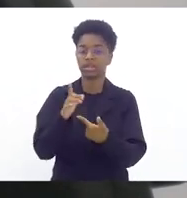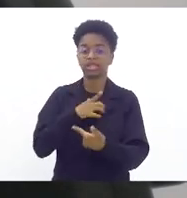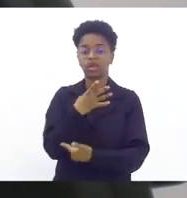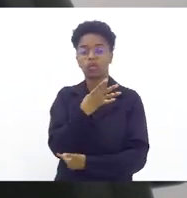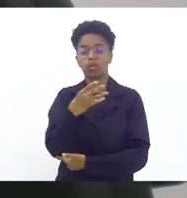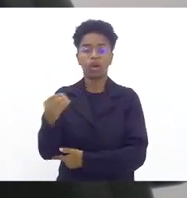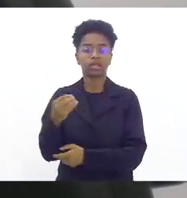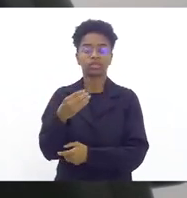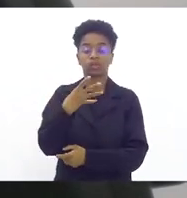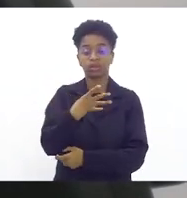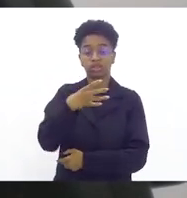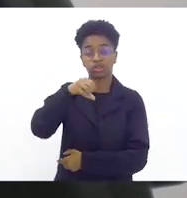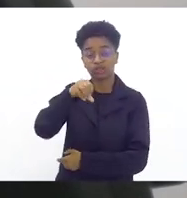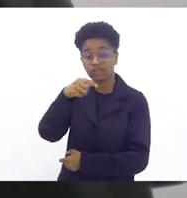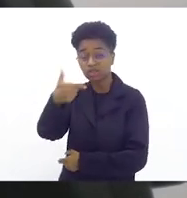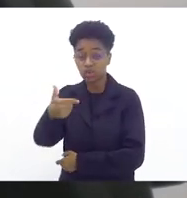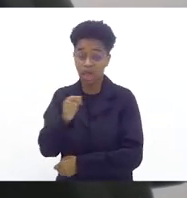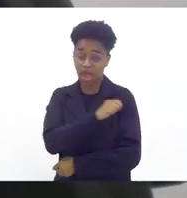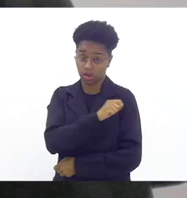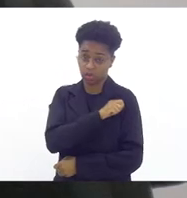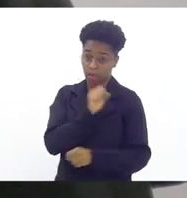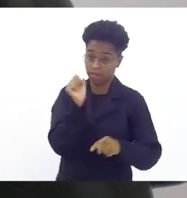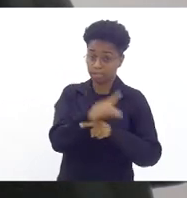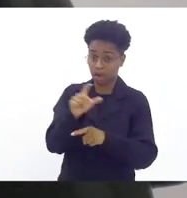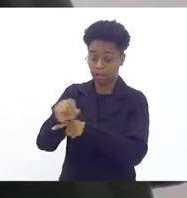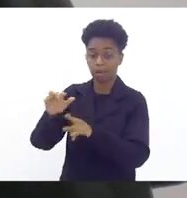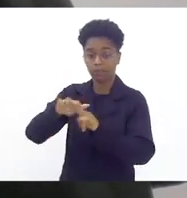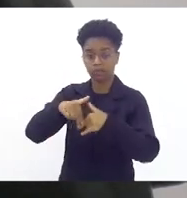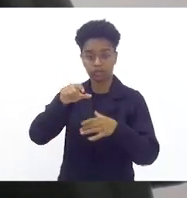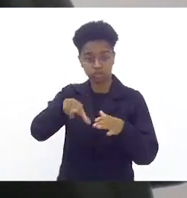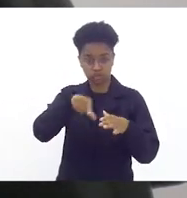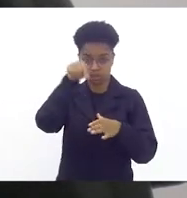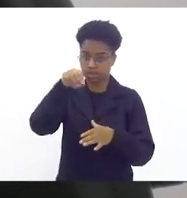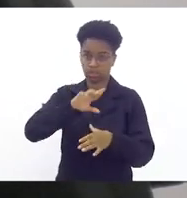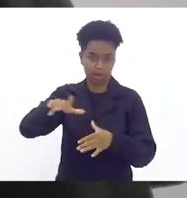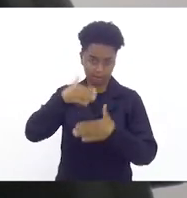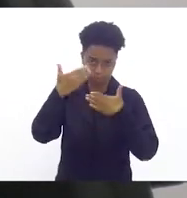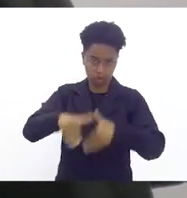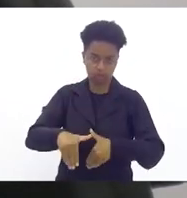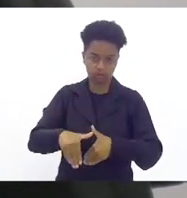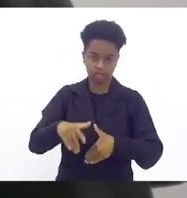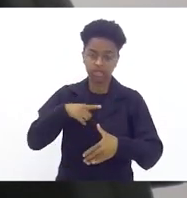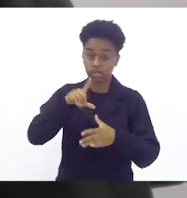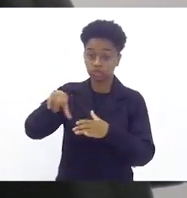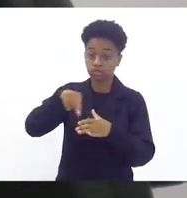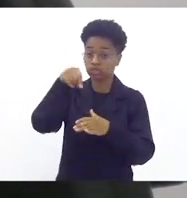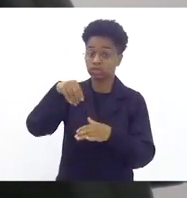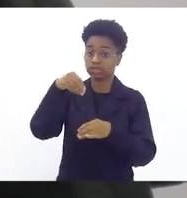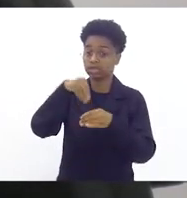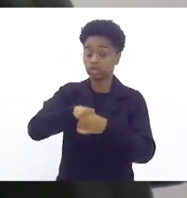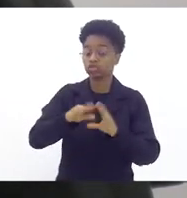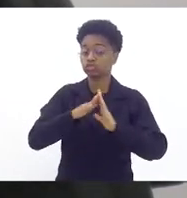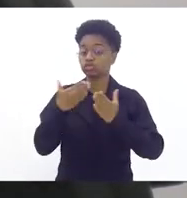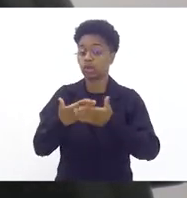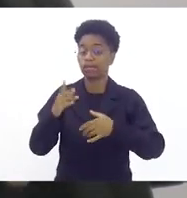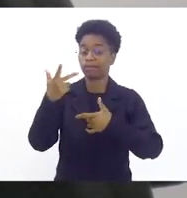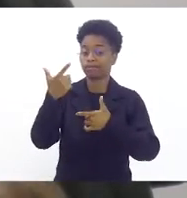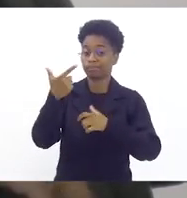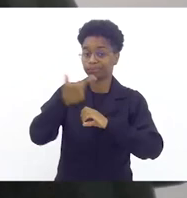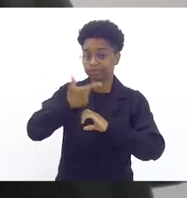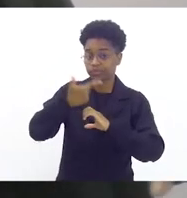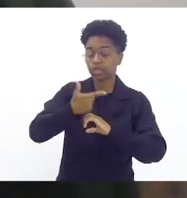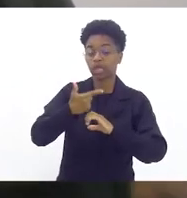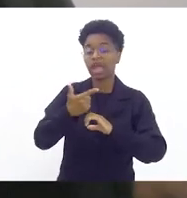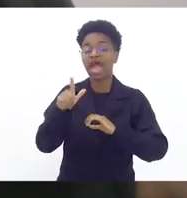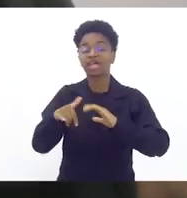492 alunos que entraram por sorteio, não foi prova, por sorteio no Colégio Pedro II, que é uma das instituições